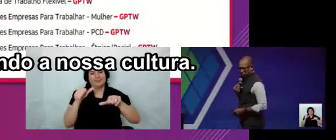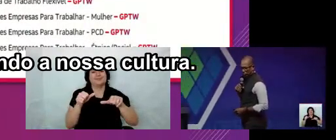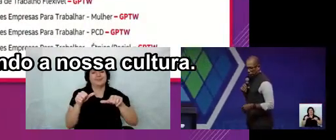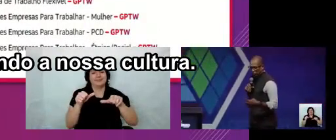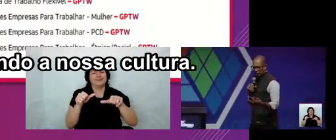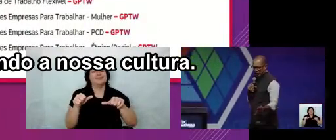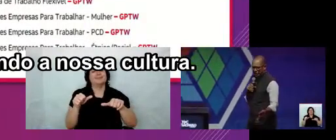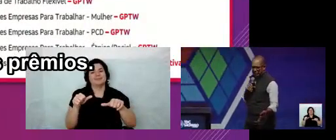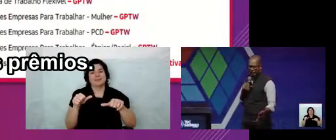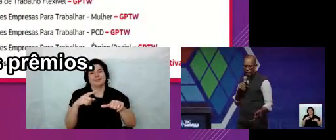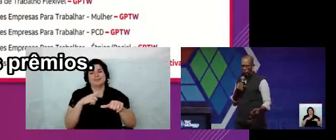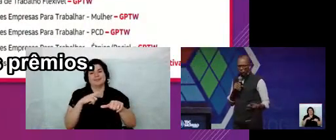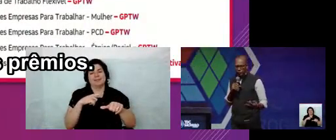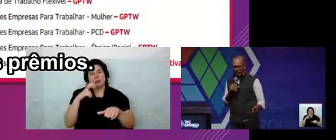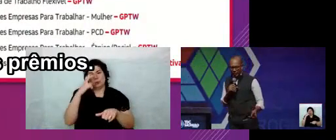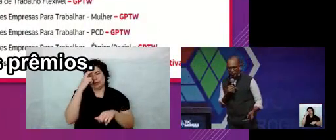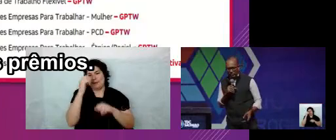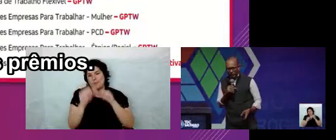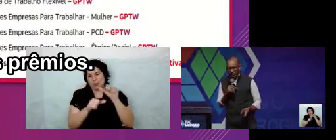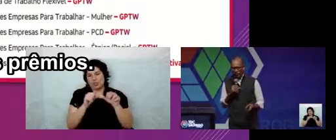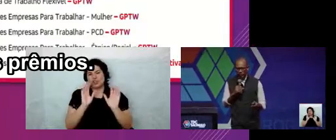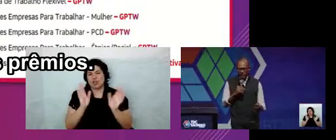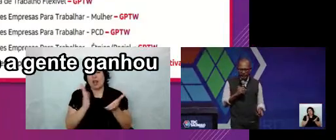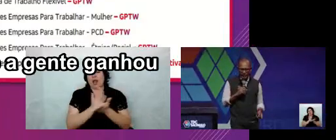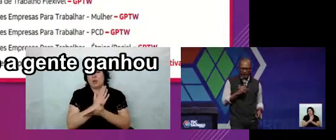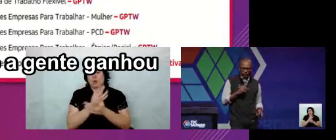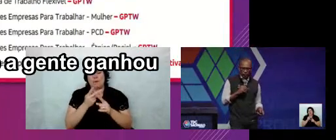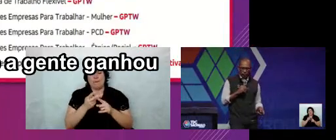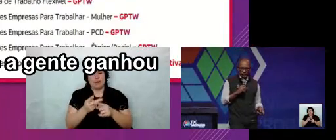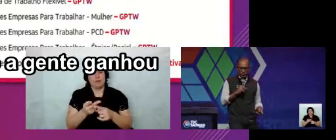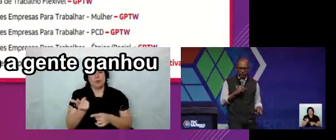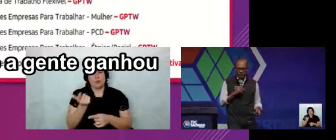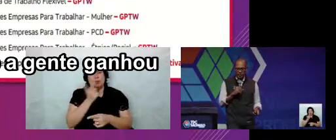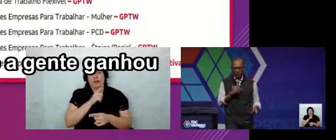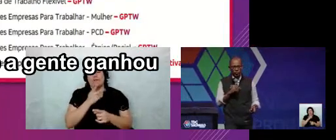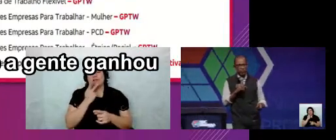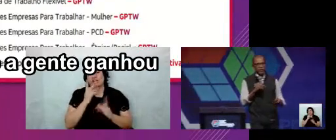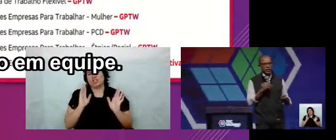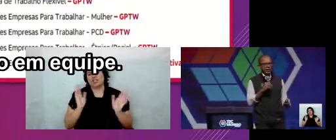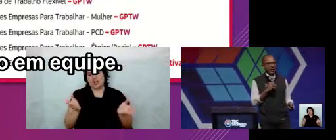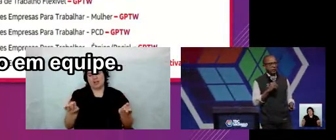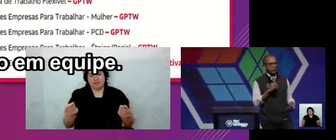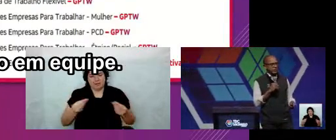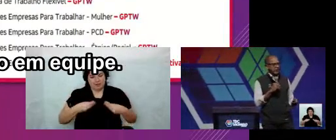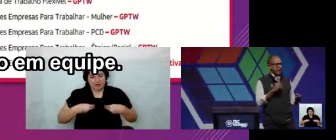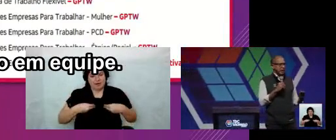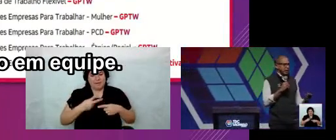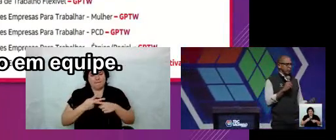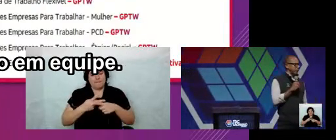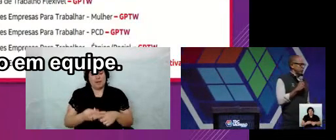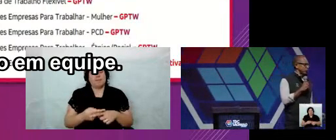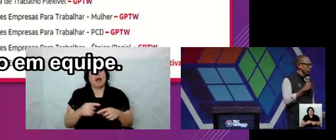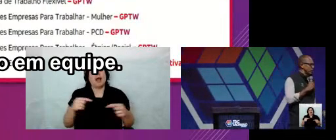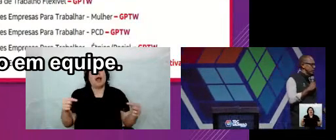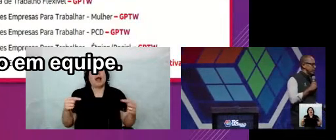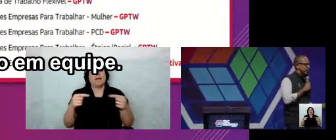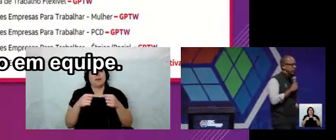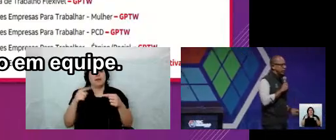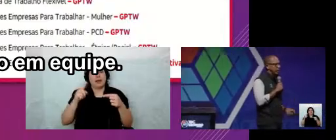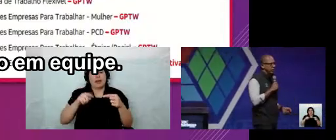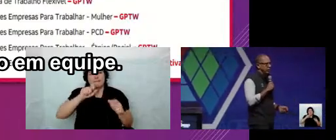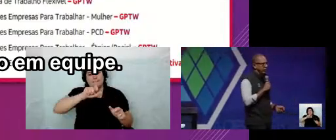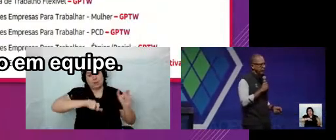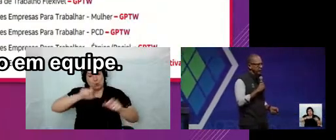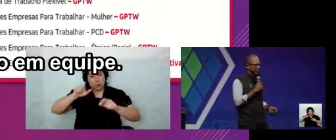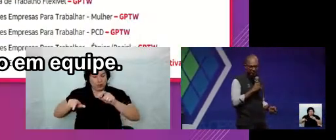atualizando a nossa cultura. A gente já teve aqui alguns prêmios, eu listei aqui alguns prêmios que a gente ganhou ligados a pessoas e